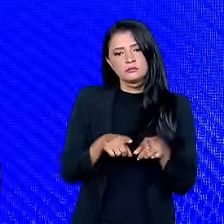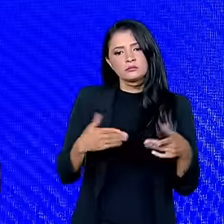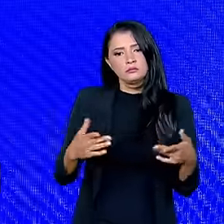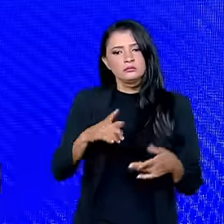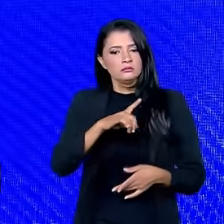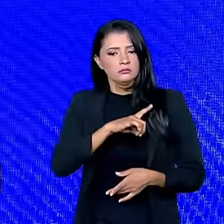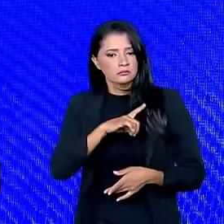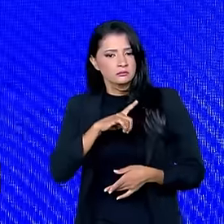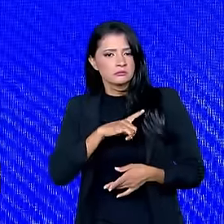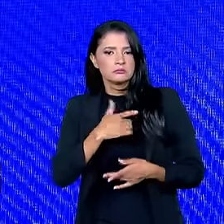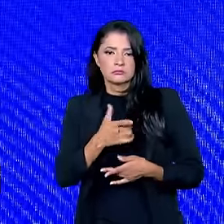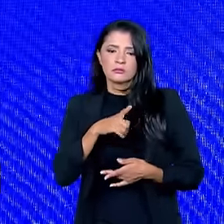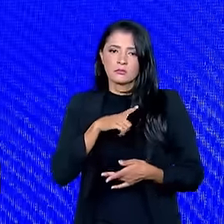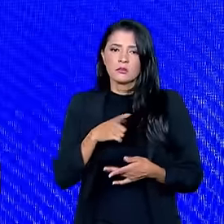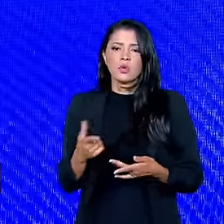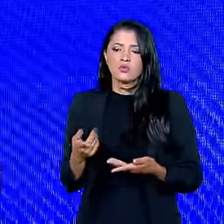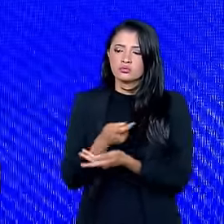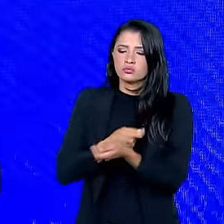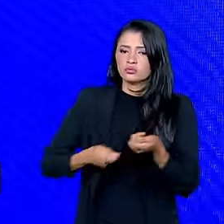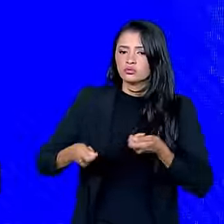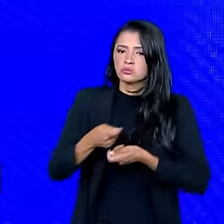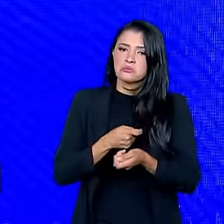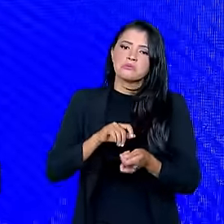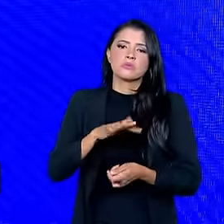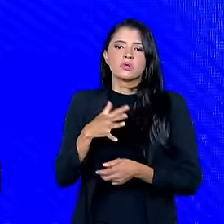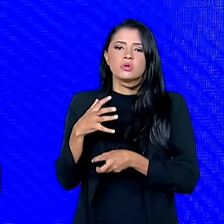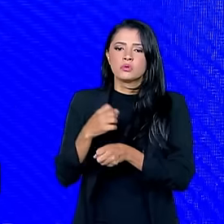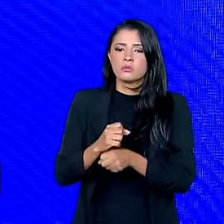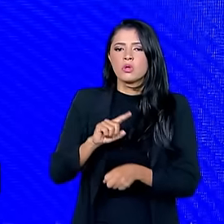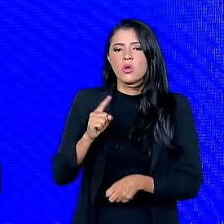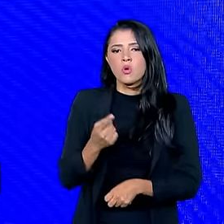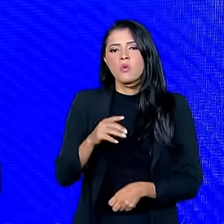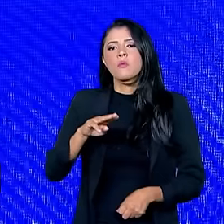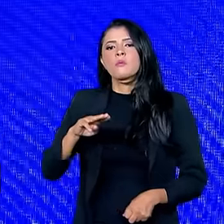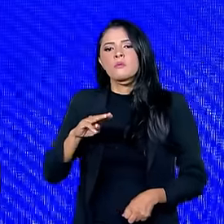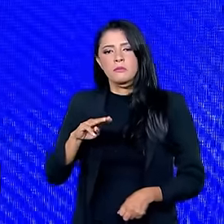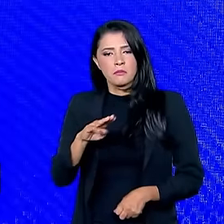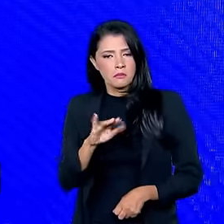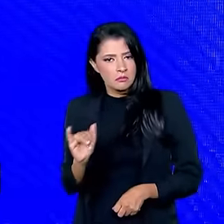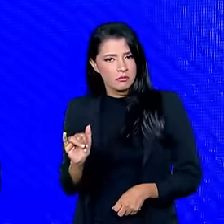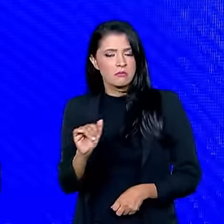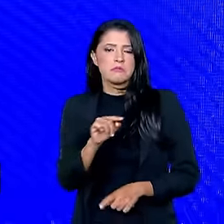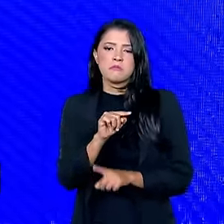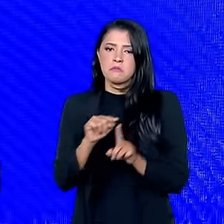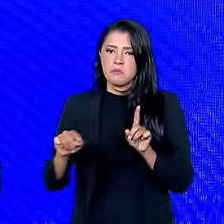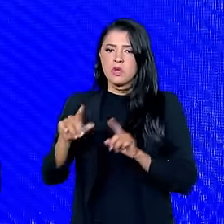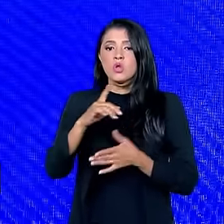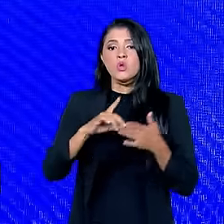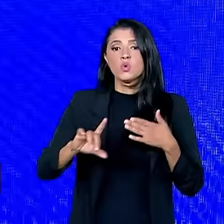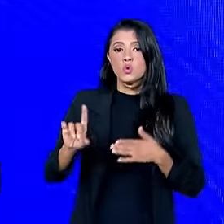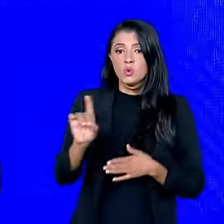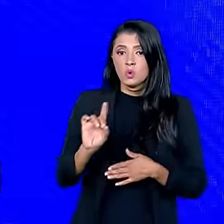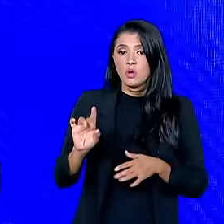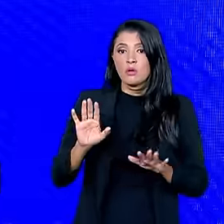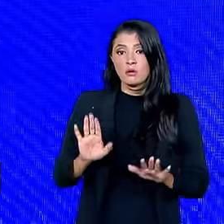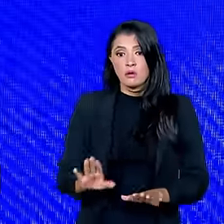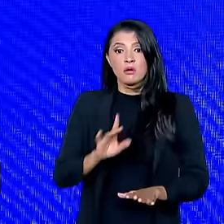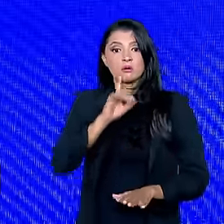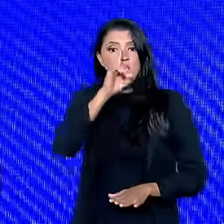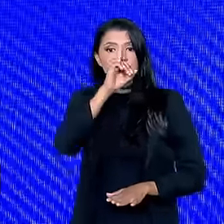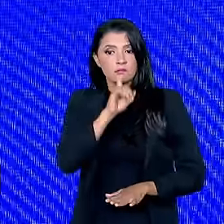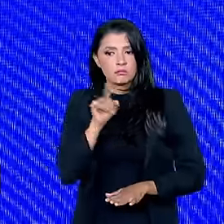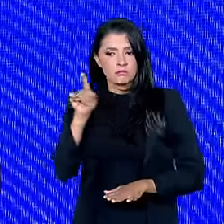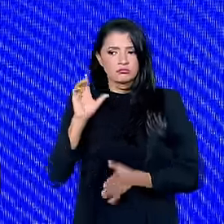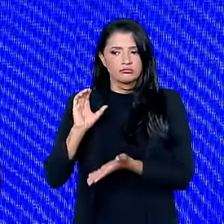nós temos uma corrente, um fluxo comercial de pouco mais de US$ 1,5 bilhão de dólares. Mas o Catar é um dos países que tem